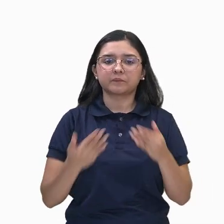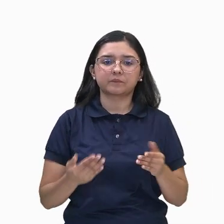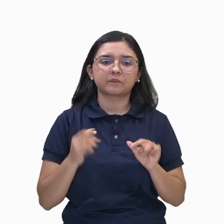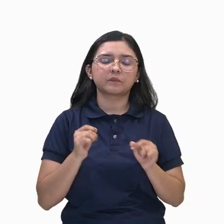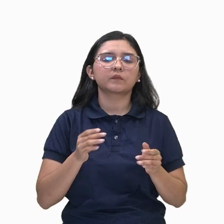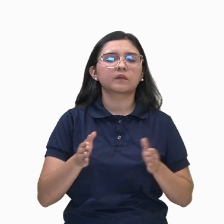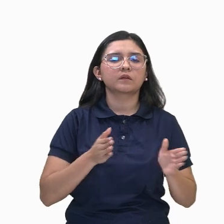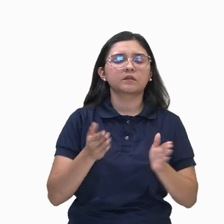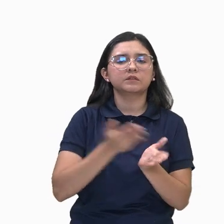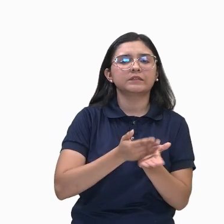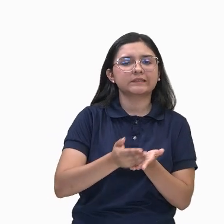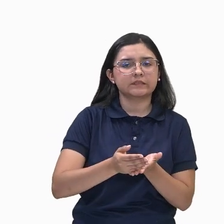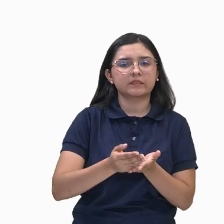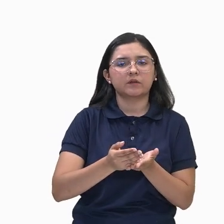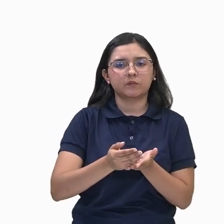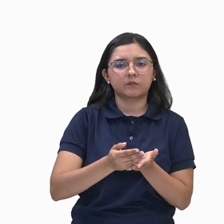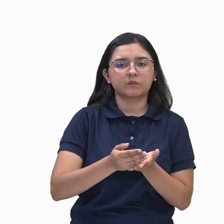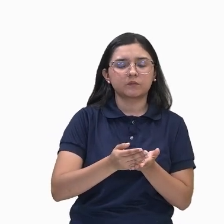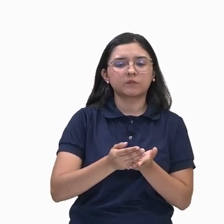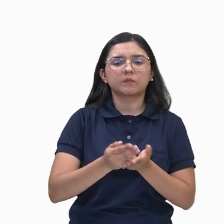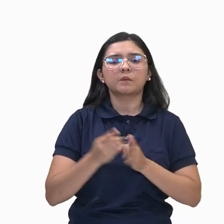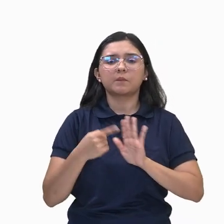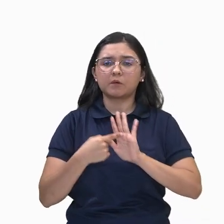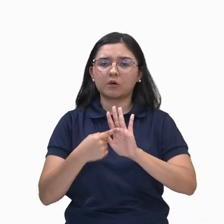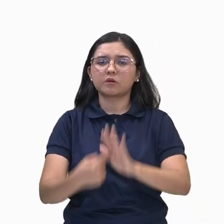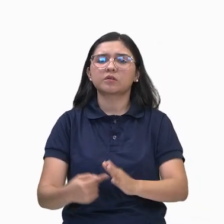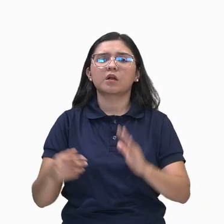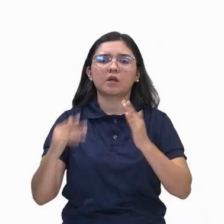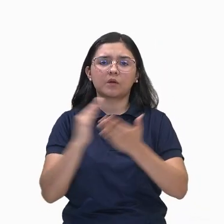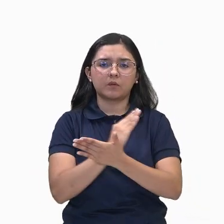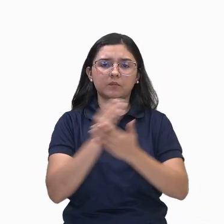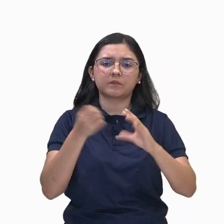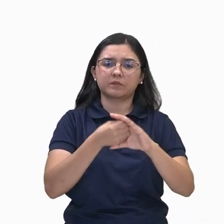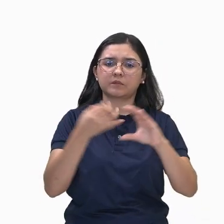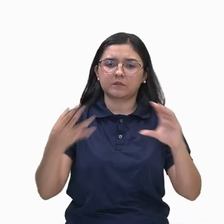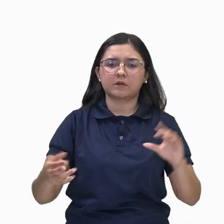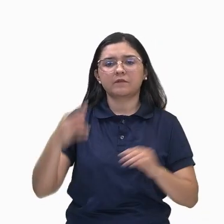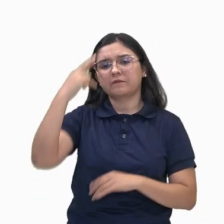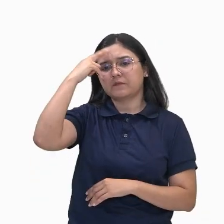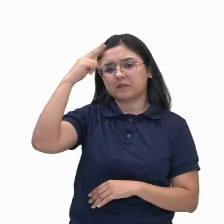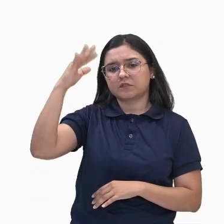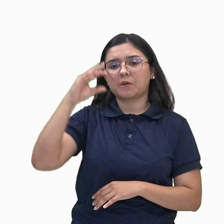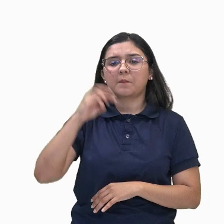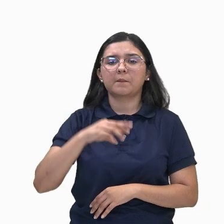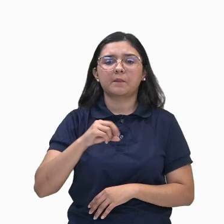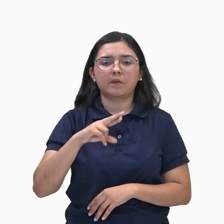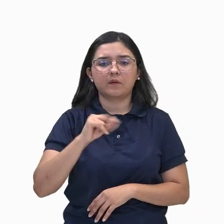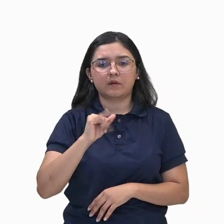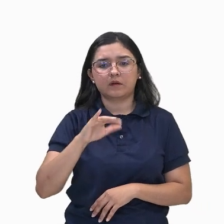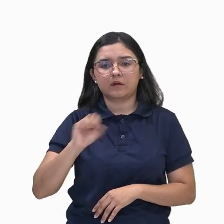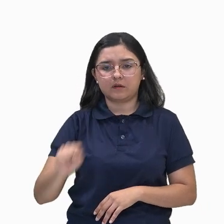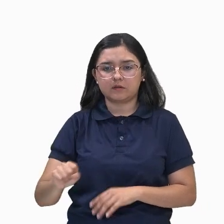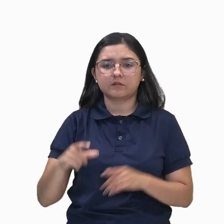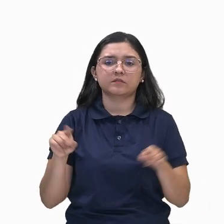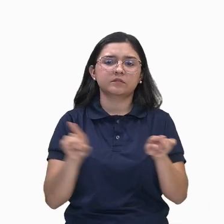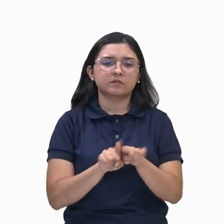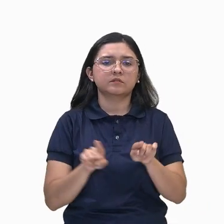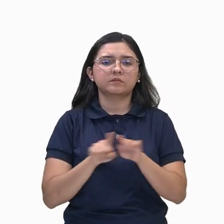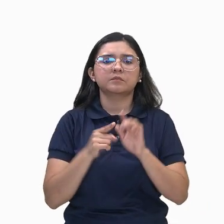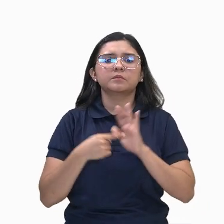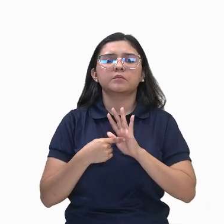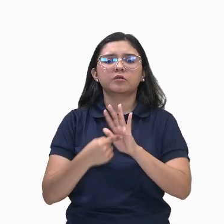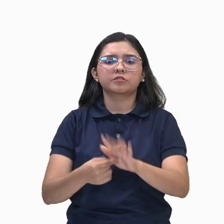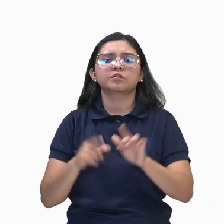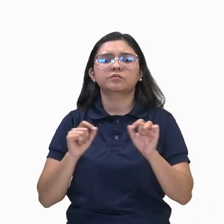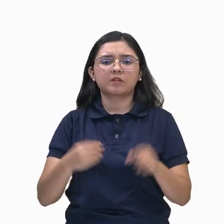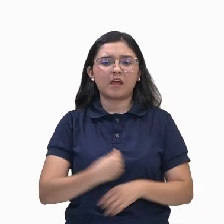fase inicial apresentou reflexões morais, dando destaque às contradições da